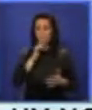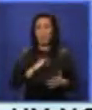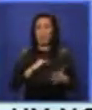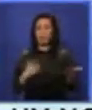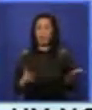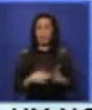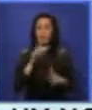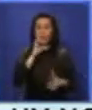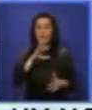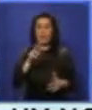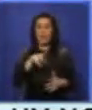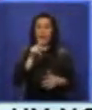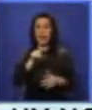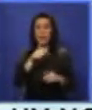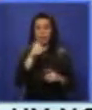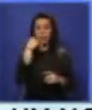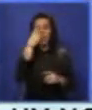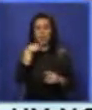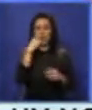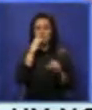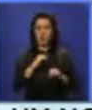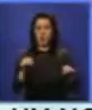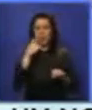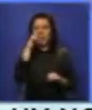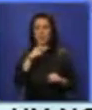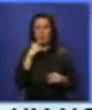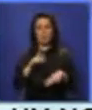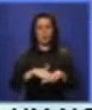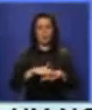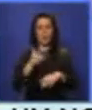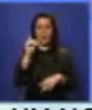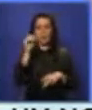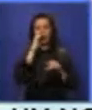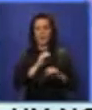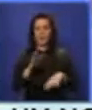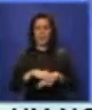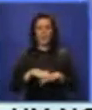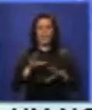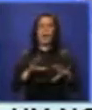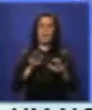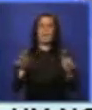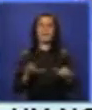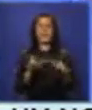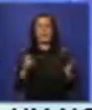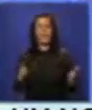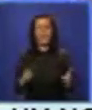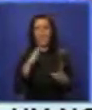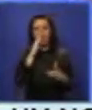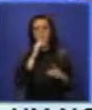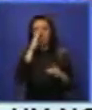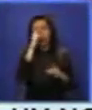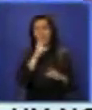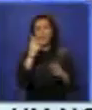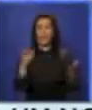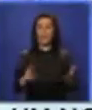a mim parece-me que a Carla, com este bom aspecto, não há nenhum cliente que se vá embora, nenhuma cliente que vá à massagem, nem que não fique